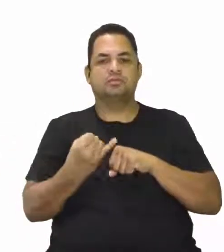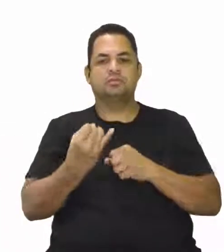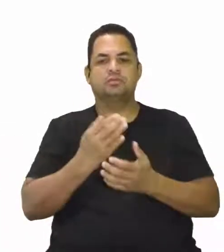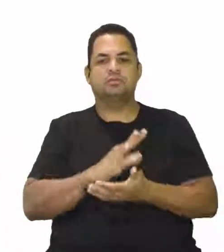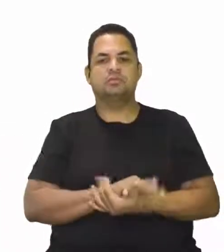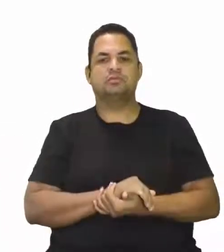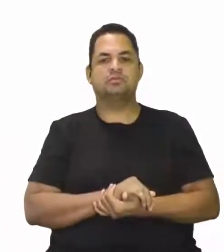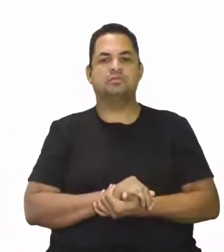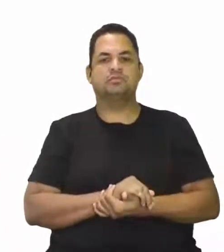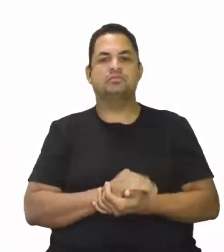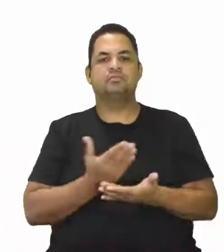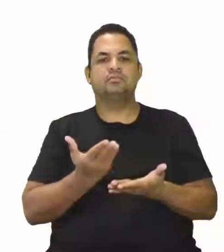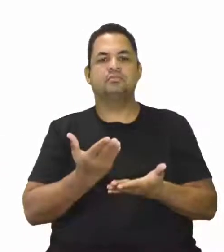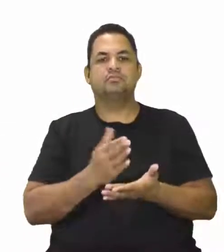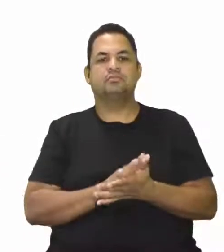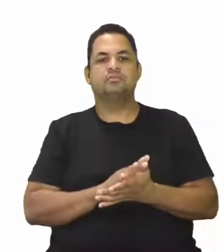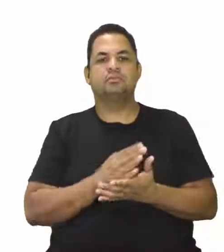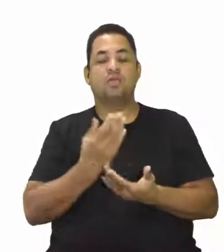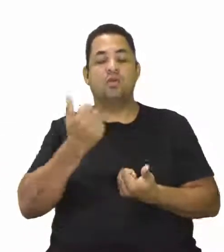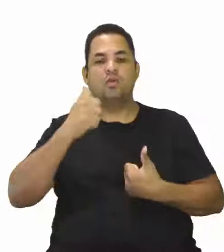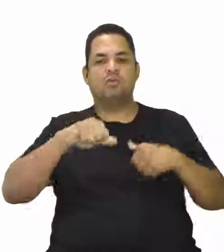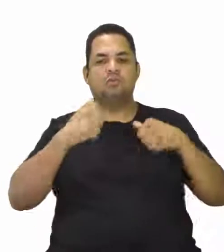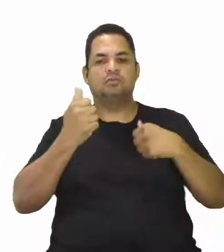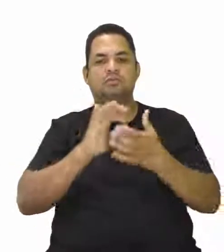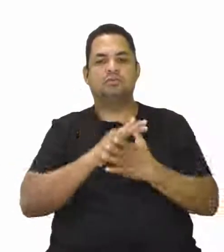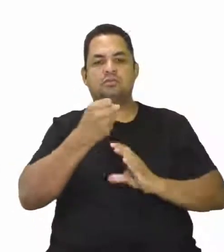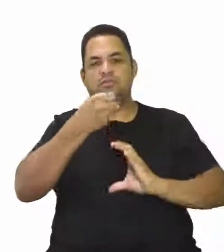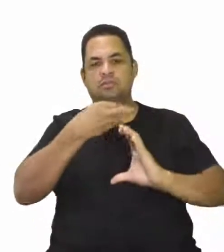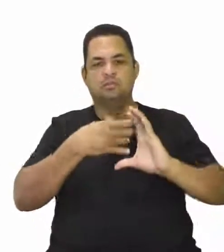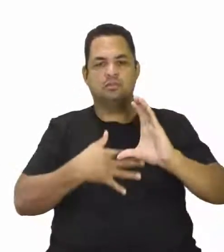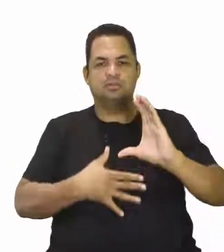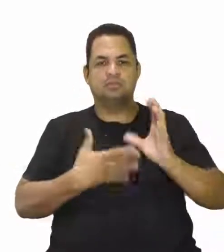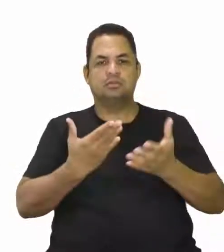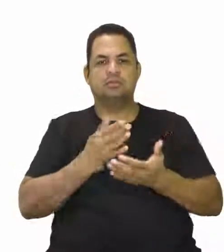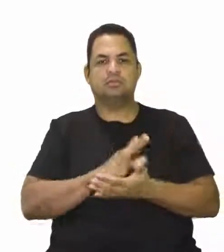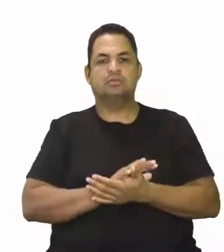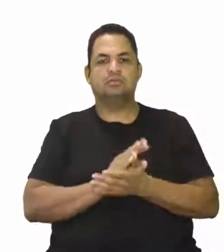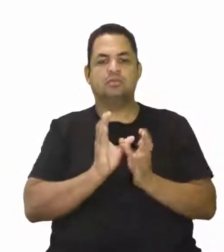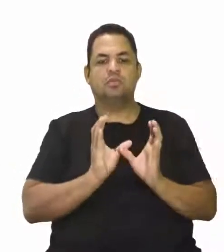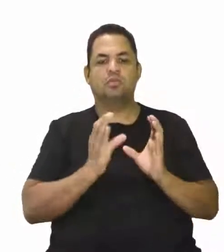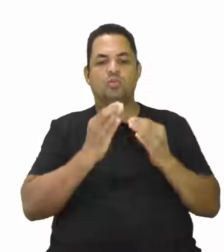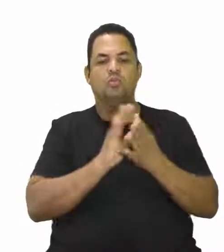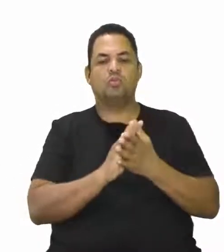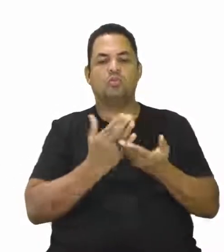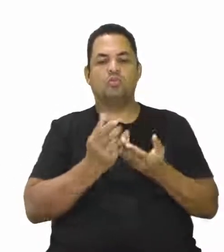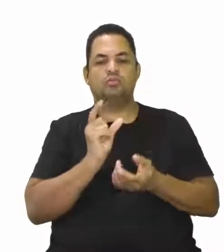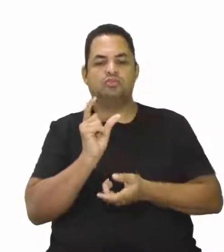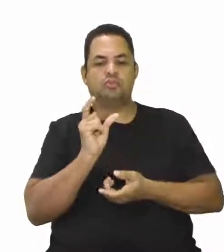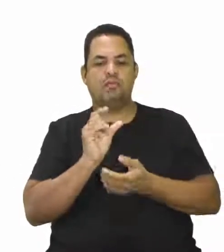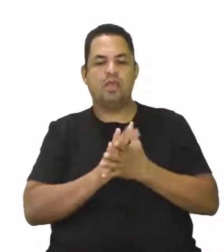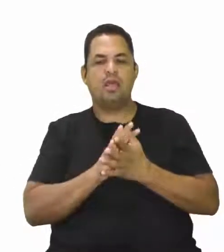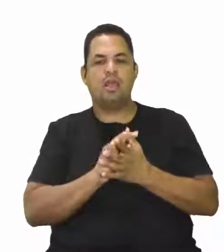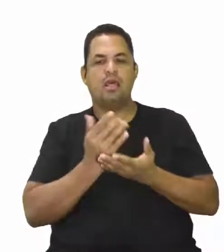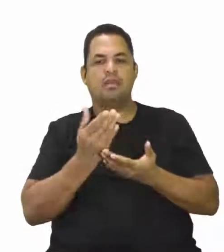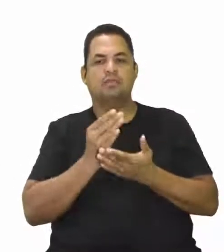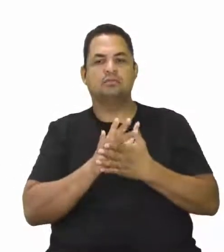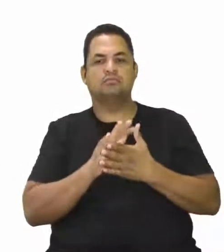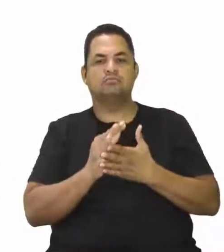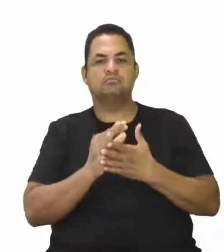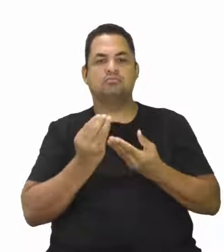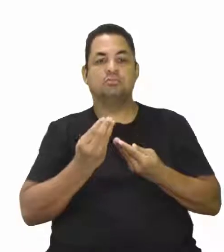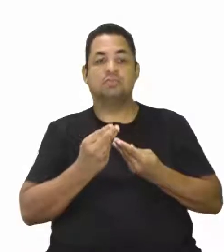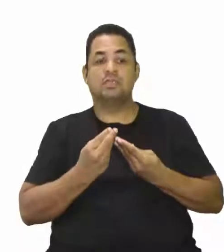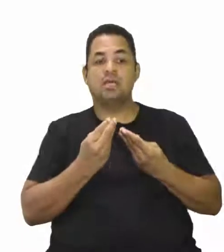Os adjetivos são qualidades, características. É uma classe de palavras que atribui